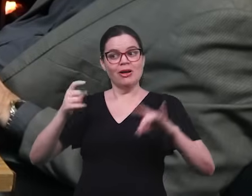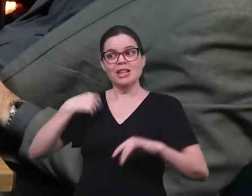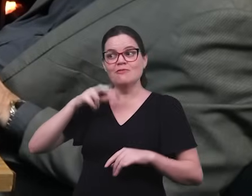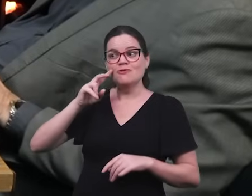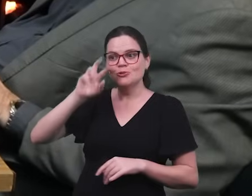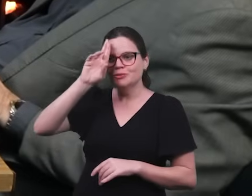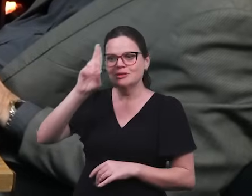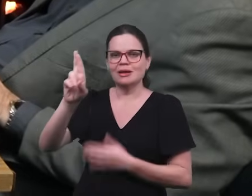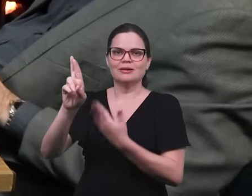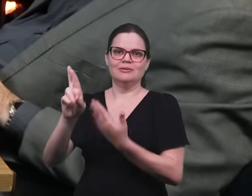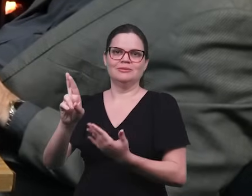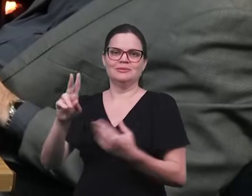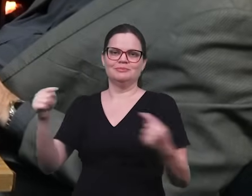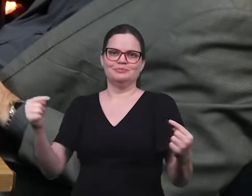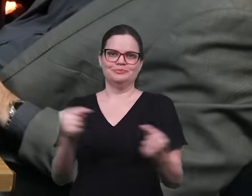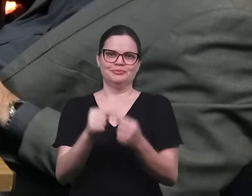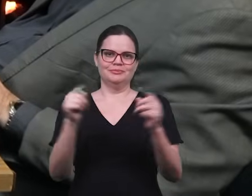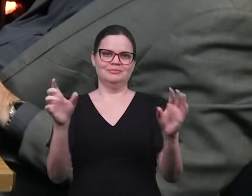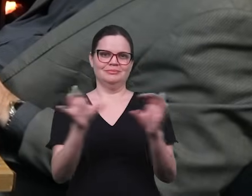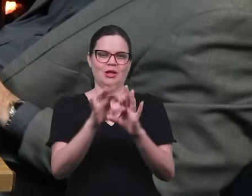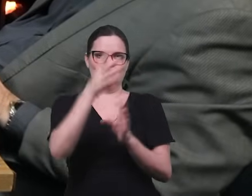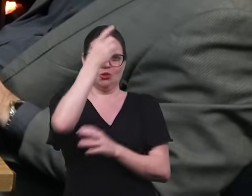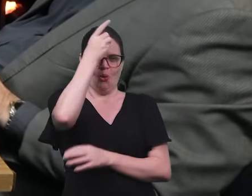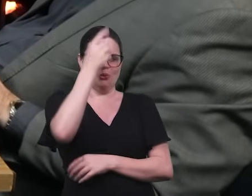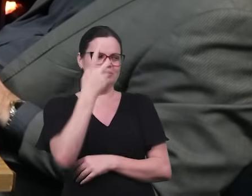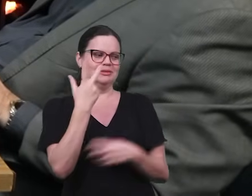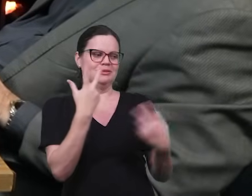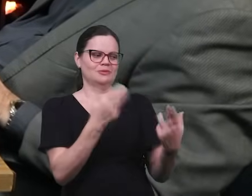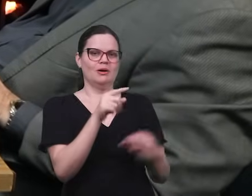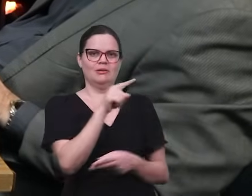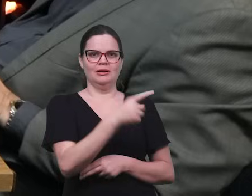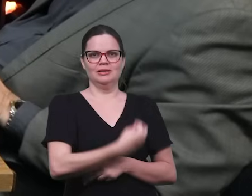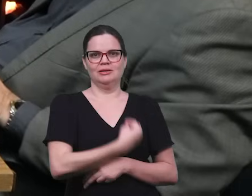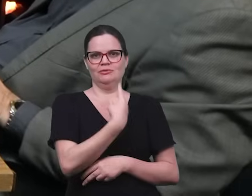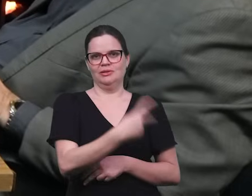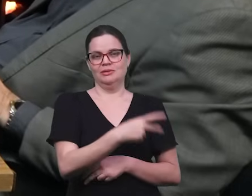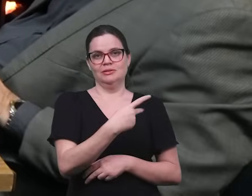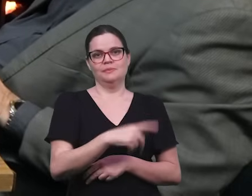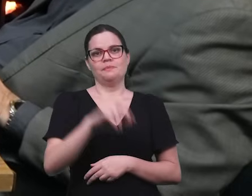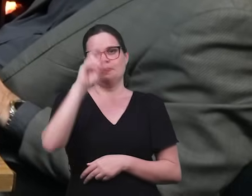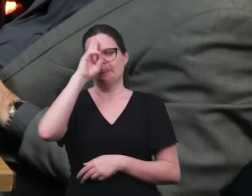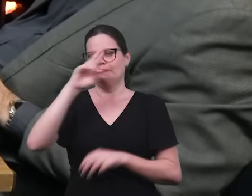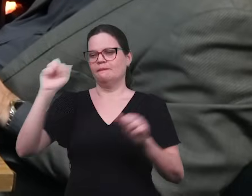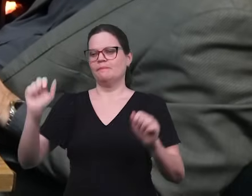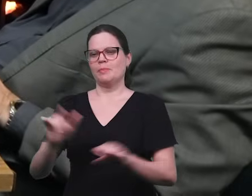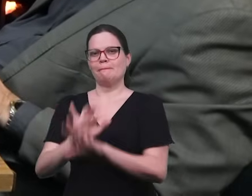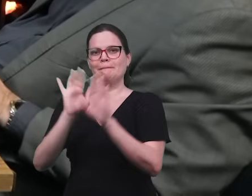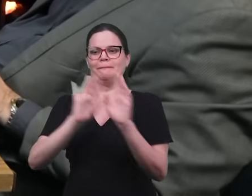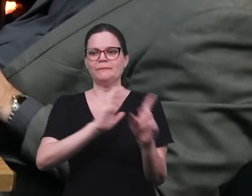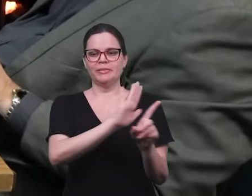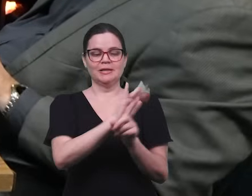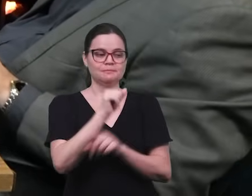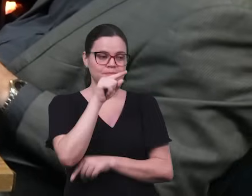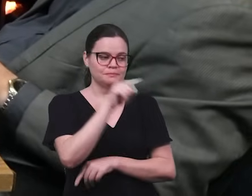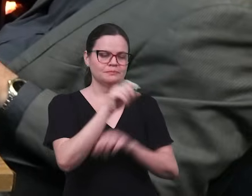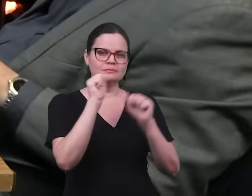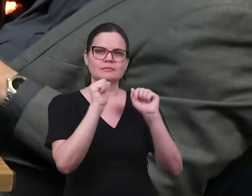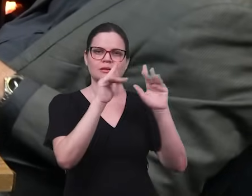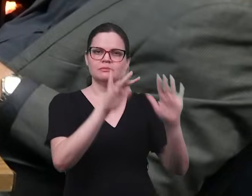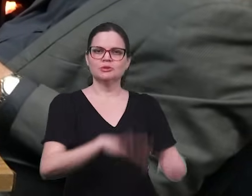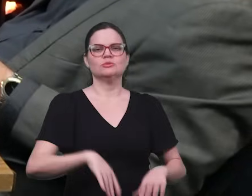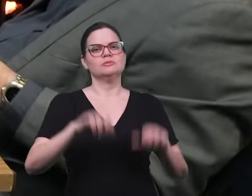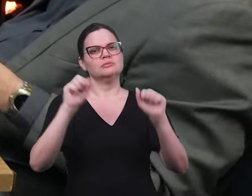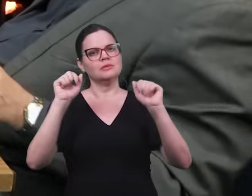espirituais perfeitamente encaixados na vida de Gideão, e o Senhor sendo glorificado, chamando,